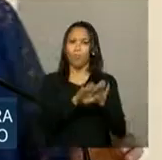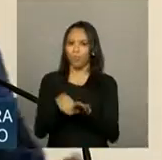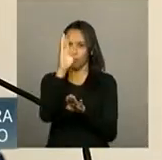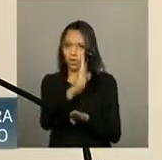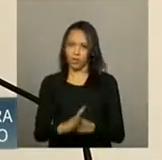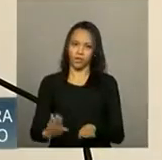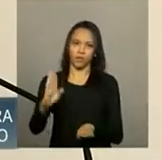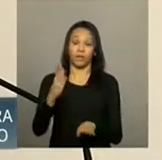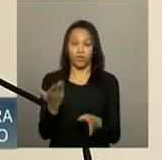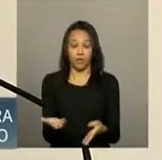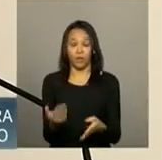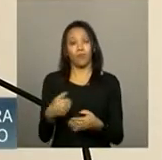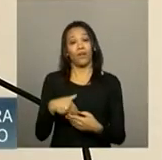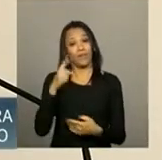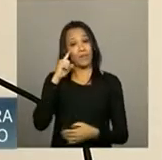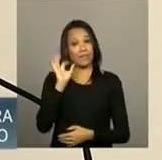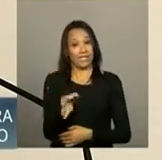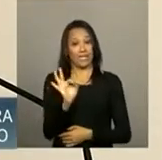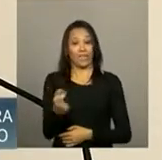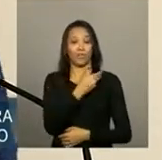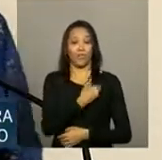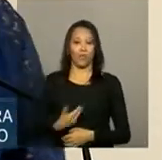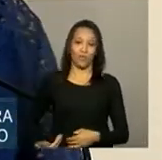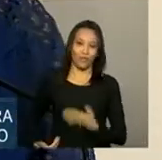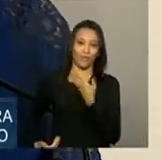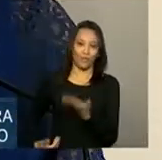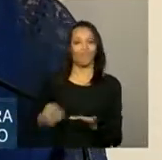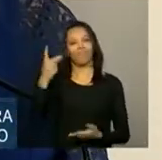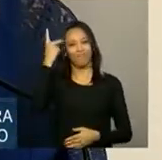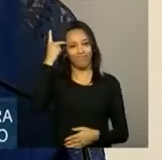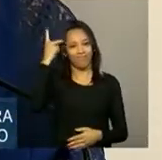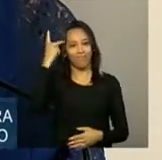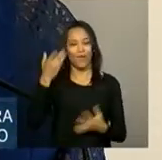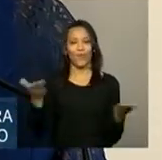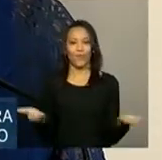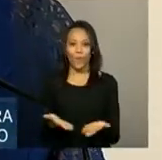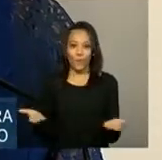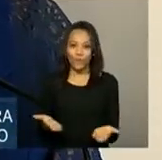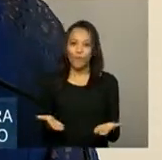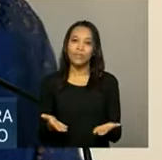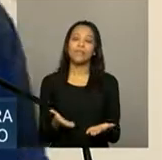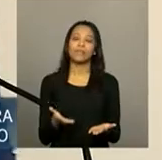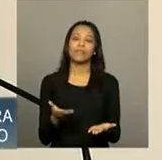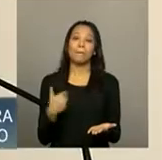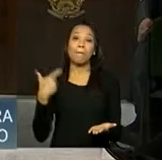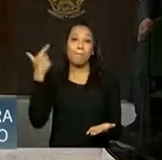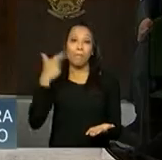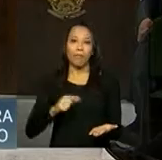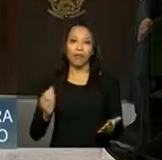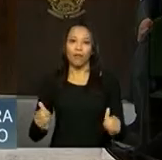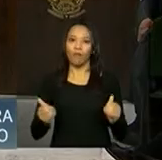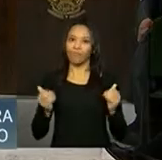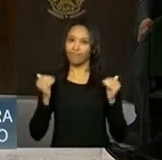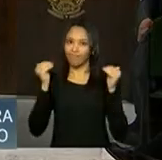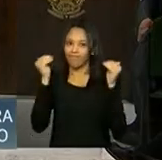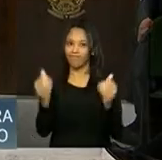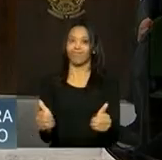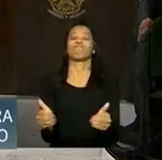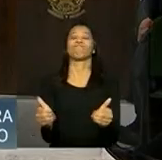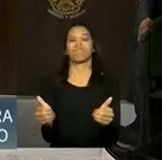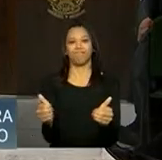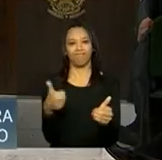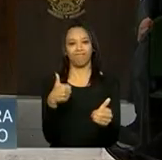Governador ao eu tenho certeza que hoje aqui nós damos mais um passo no sentido